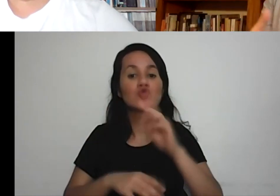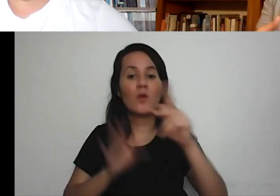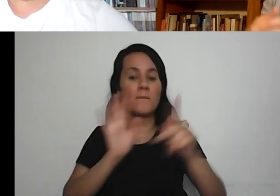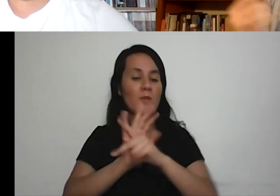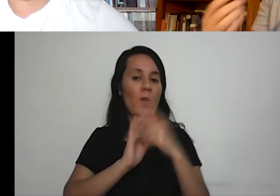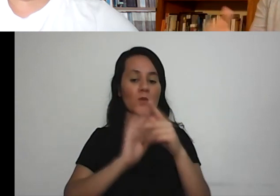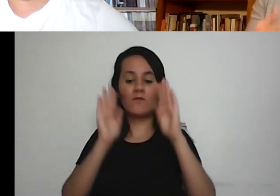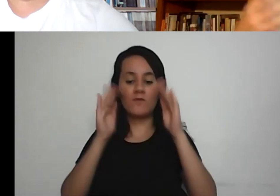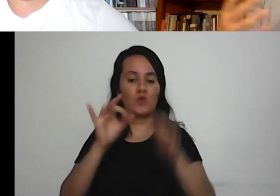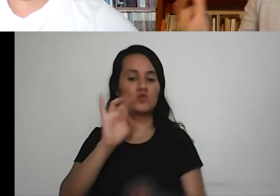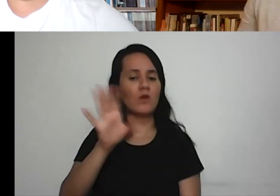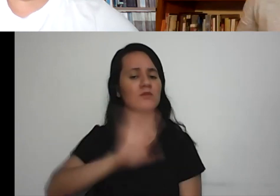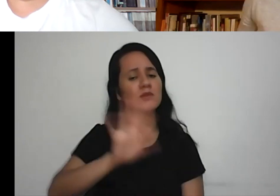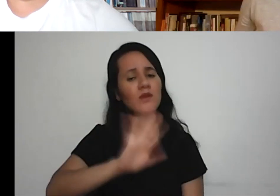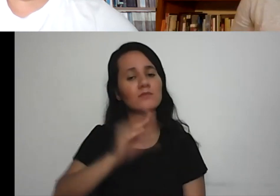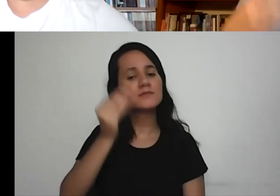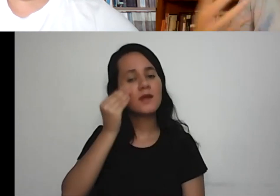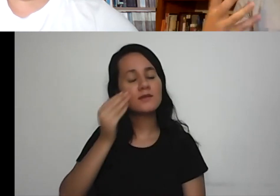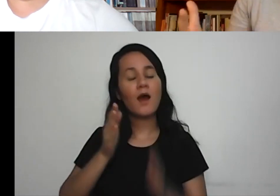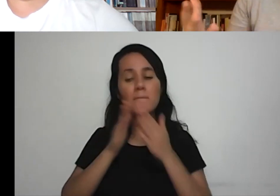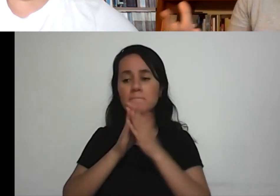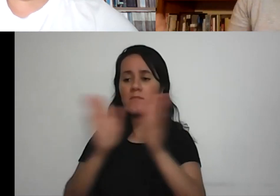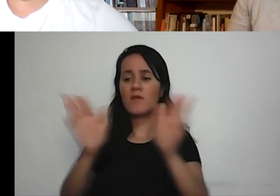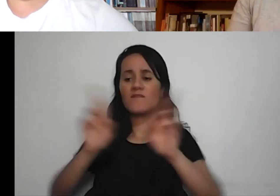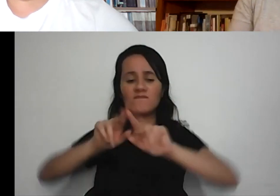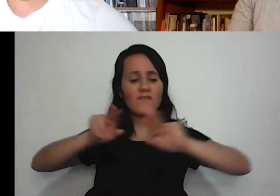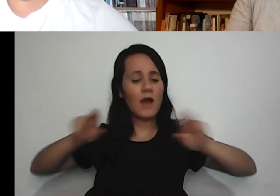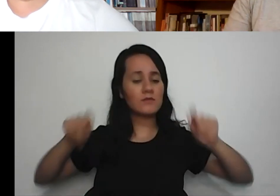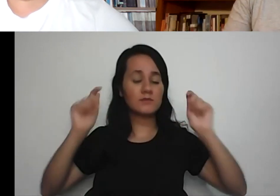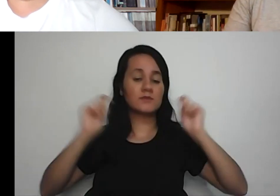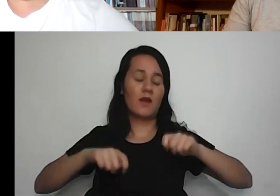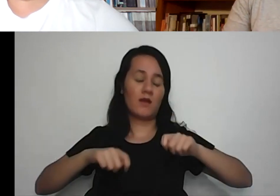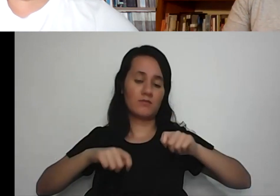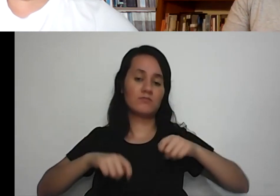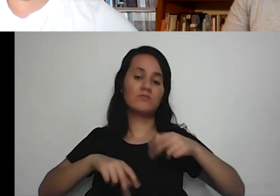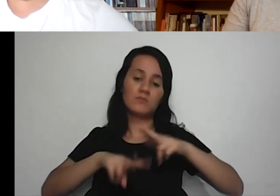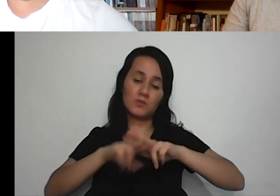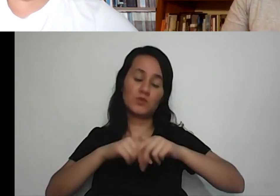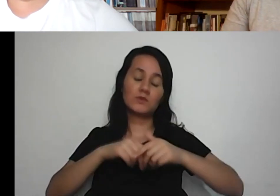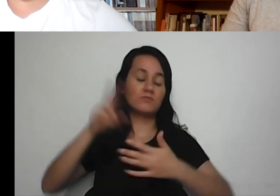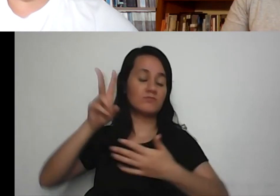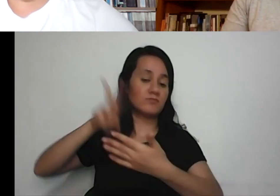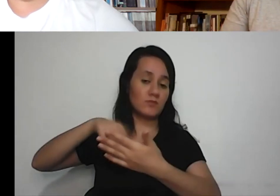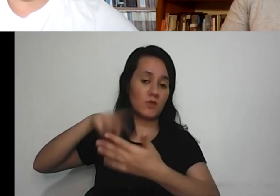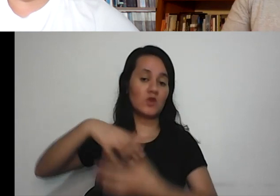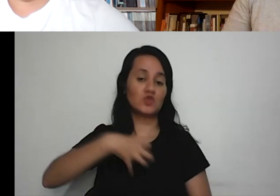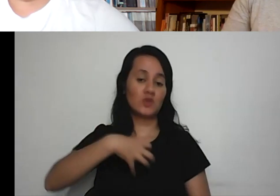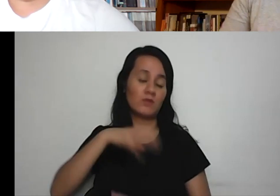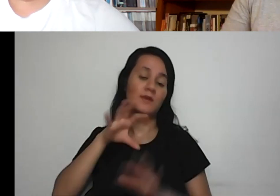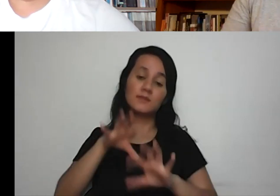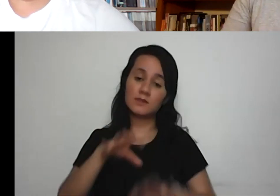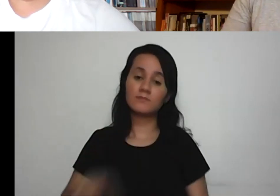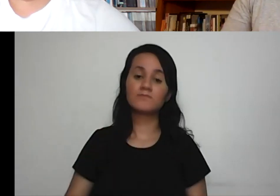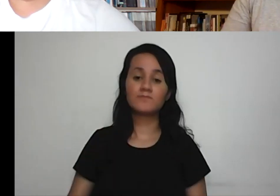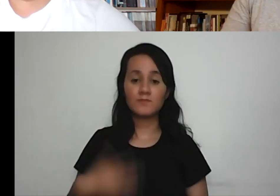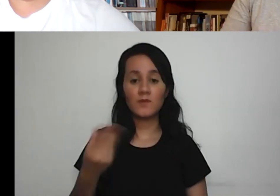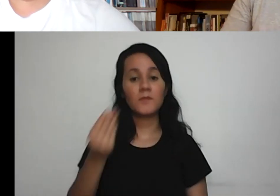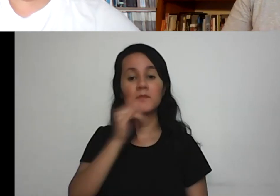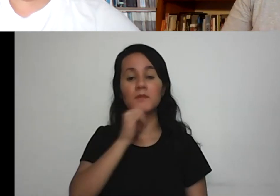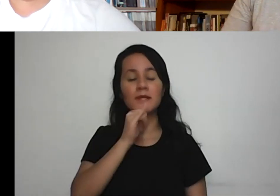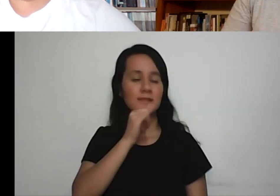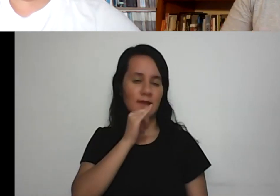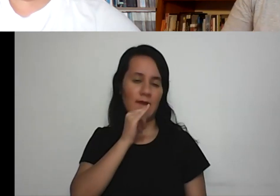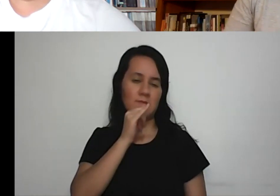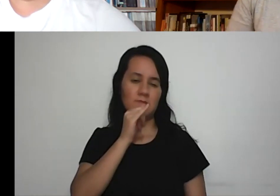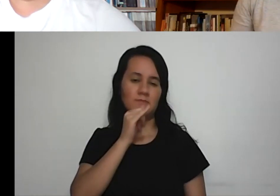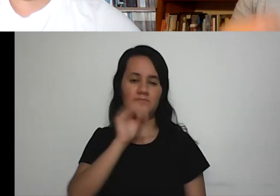né? É exatamente ampliar horizontes. Esse é o grande papel, digamos, da leitura. Então, se a porta de entrada é